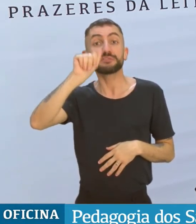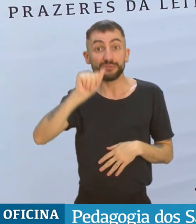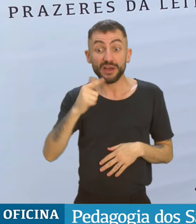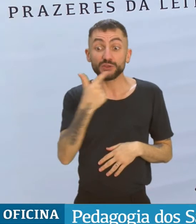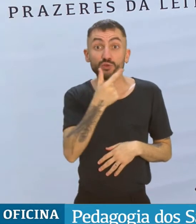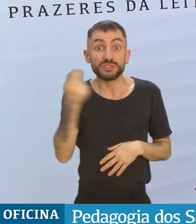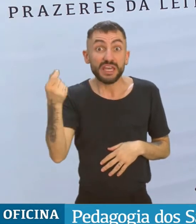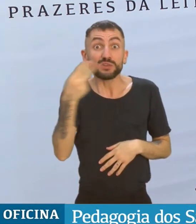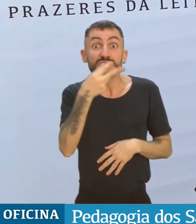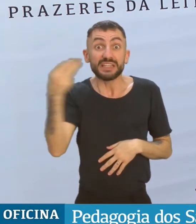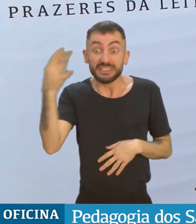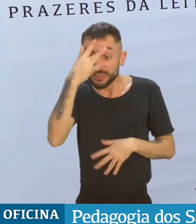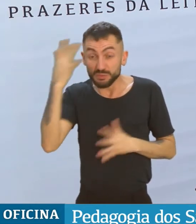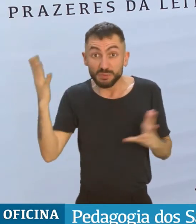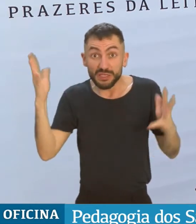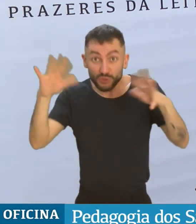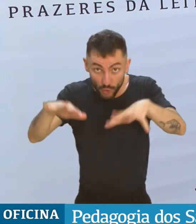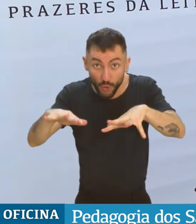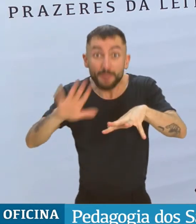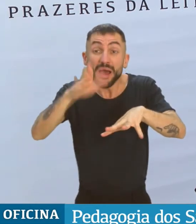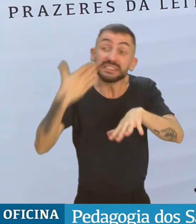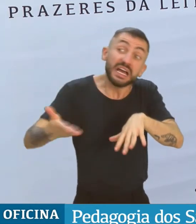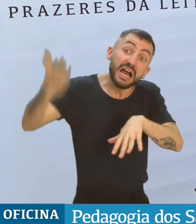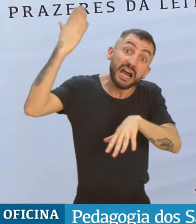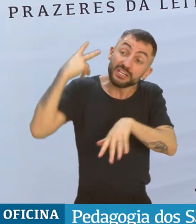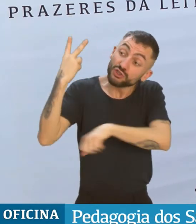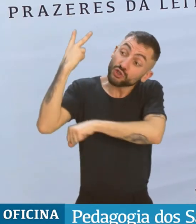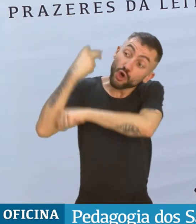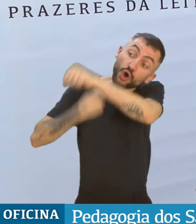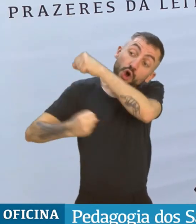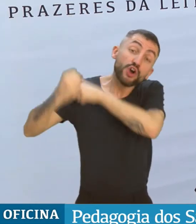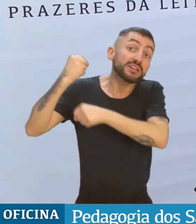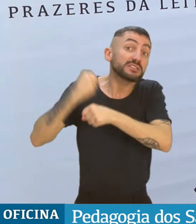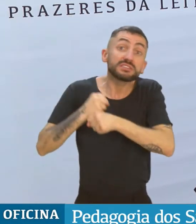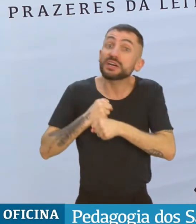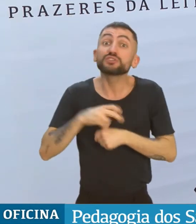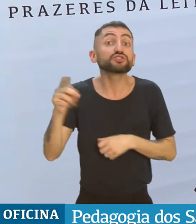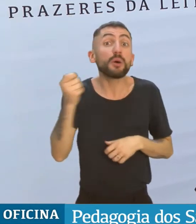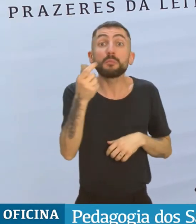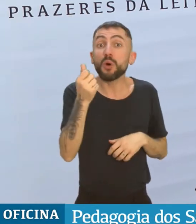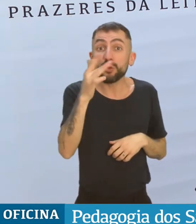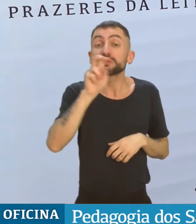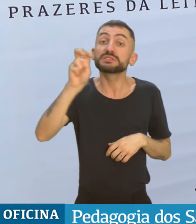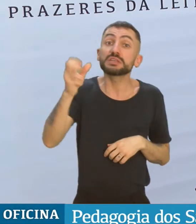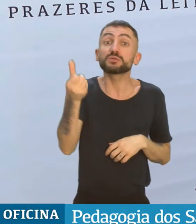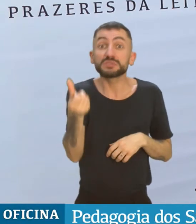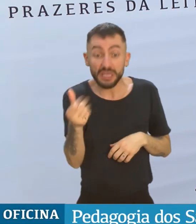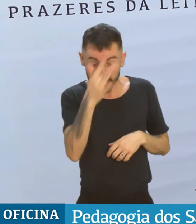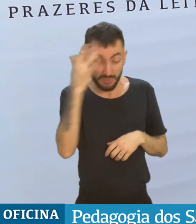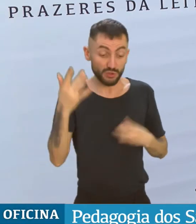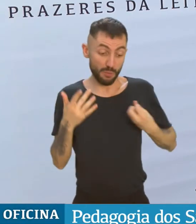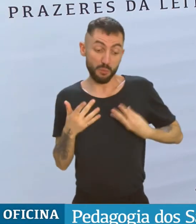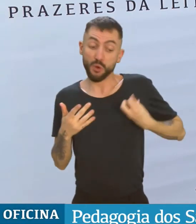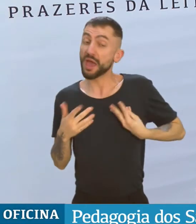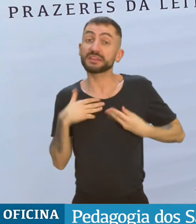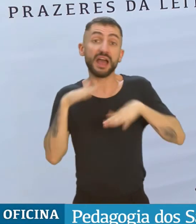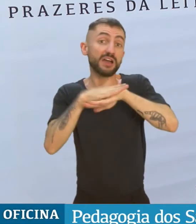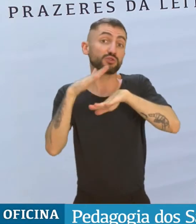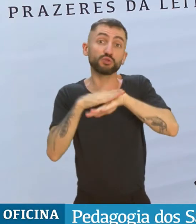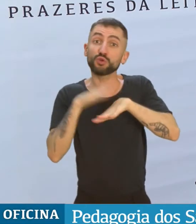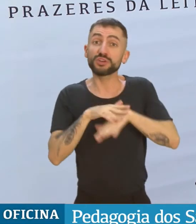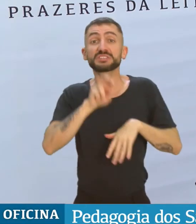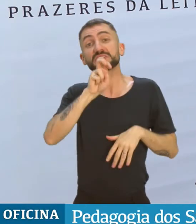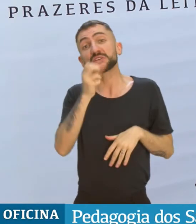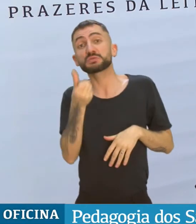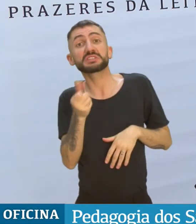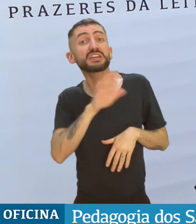2, 3 anos de ter 15, 20 pessoas e ter 6 poetas falando 5, 6 poemas à noite, né? Chegar ao ponto deles